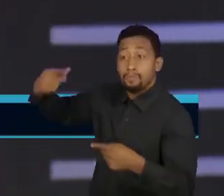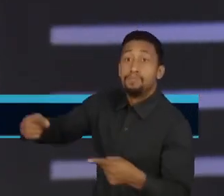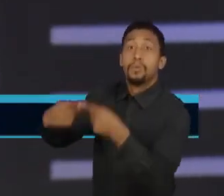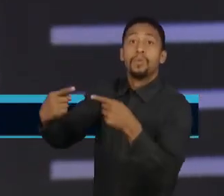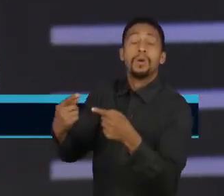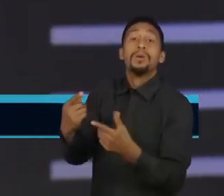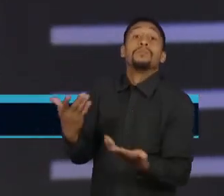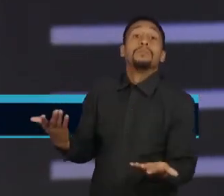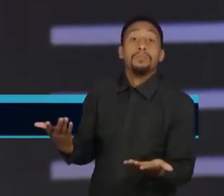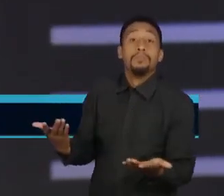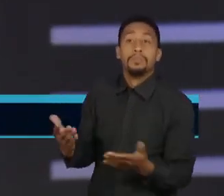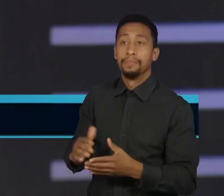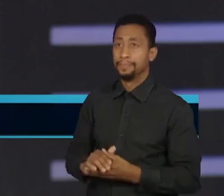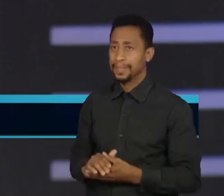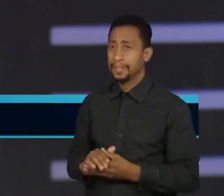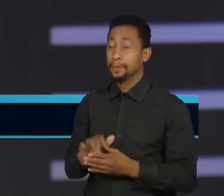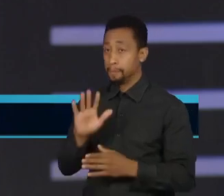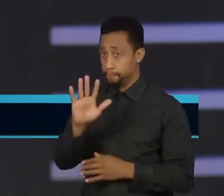por si só